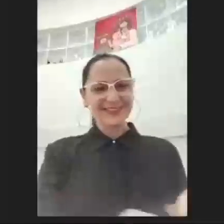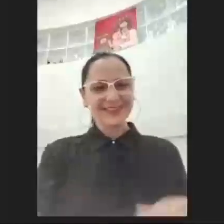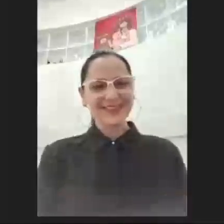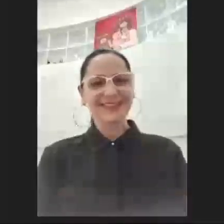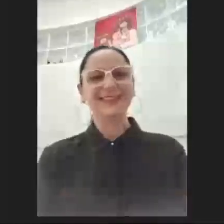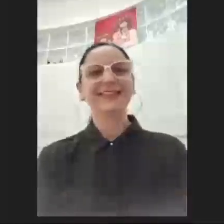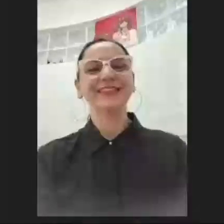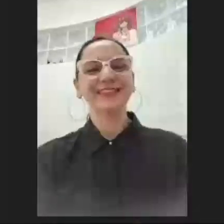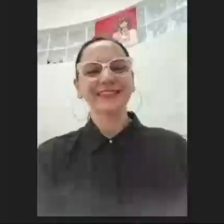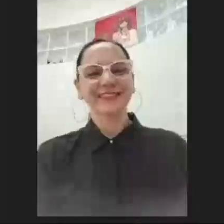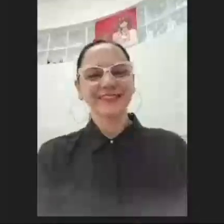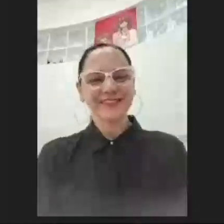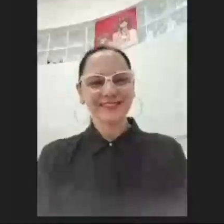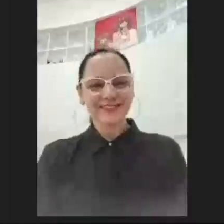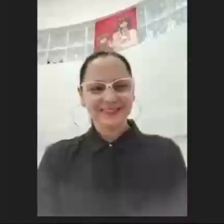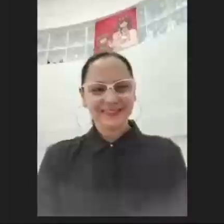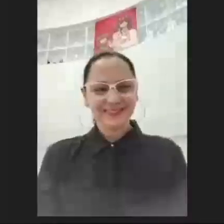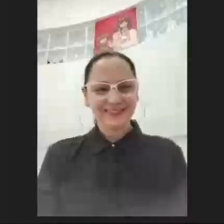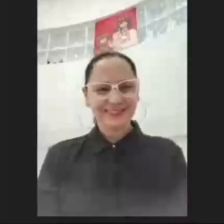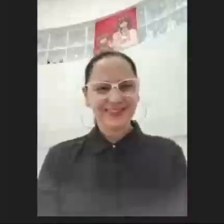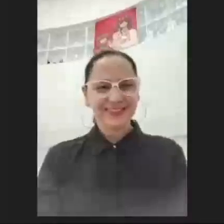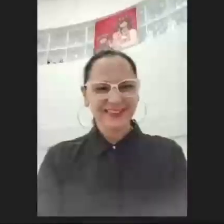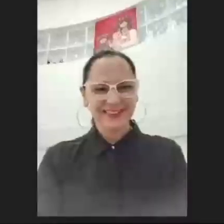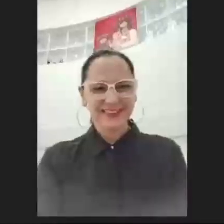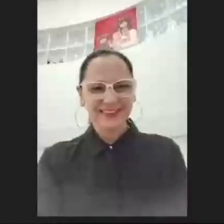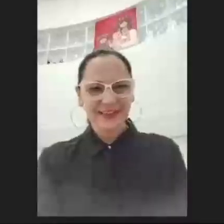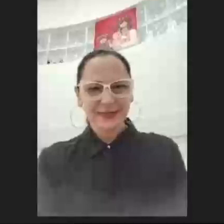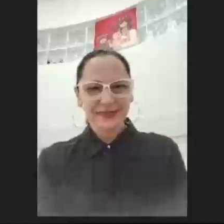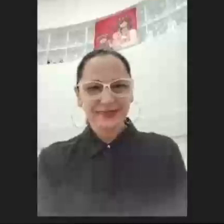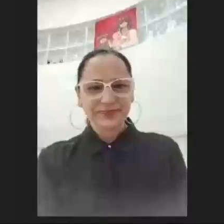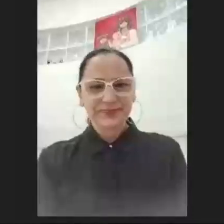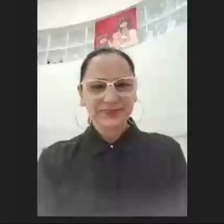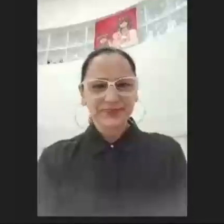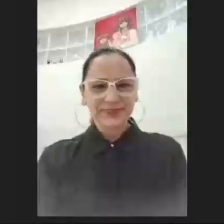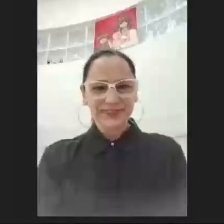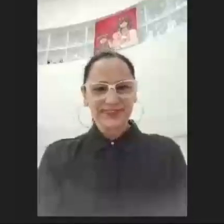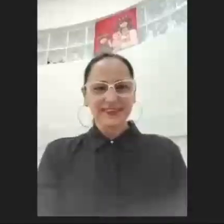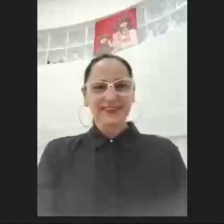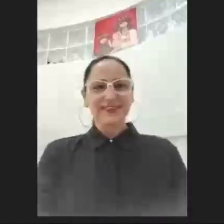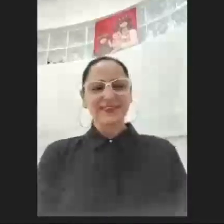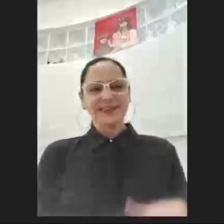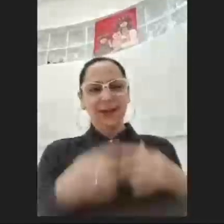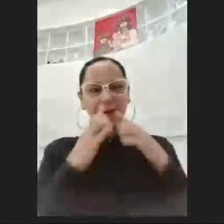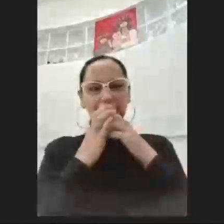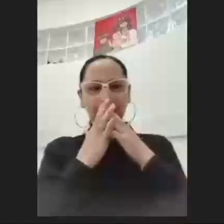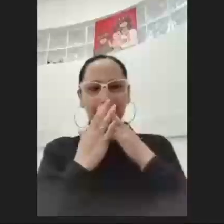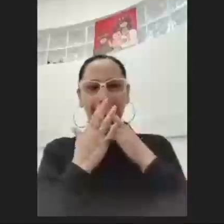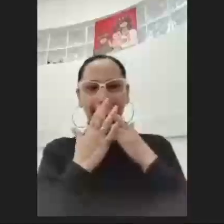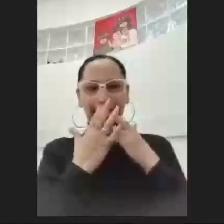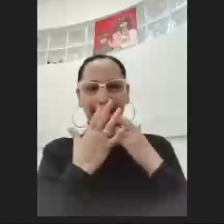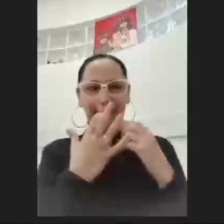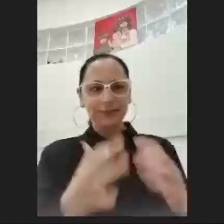estão passando. Eu falei, não está passando porque realmente não é para passar, né? Mas faltaram alguns slides